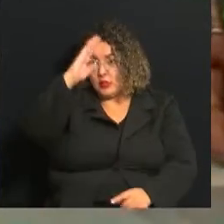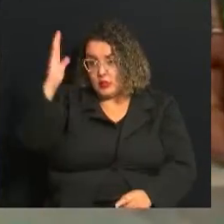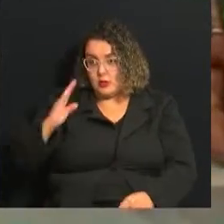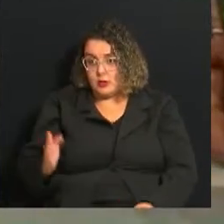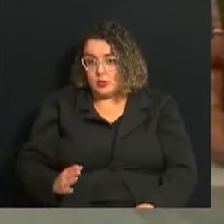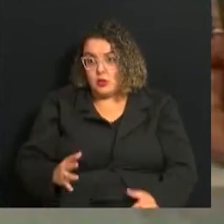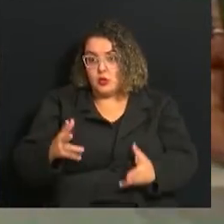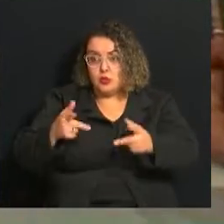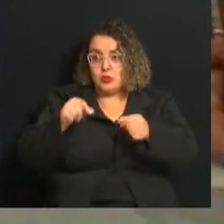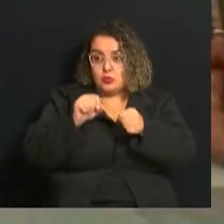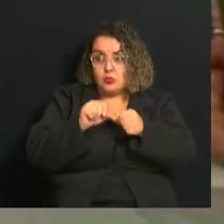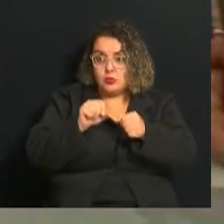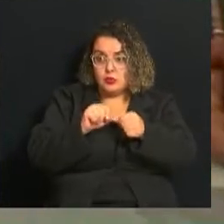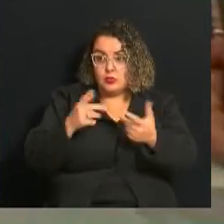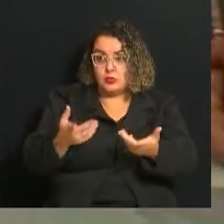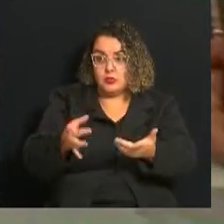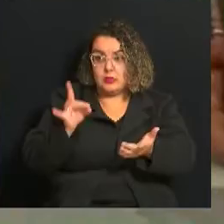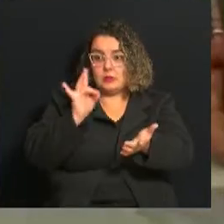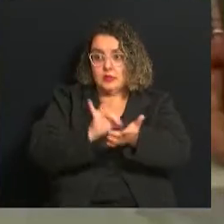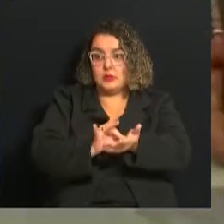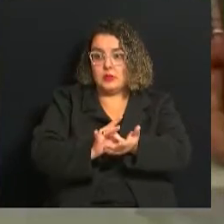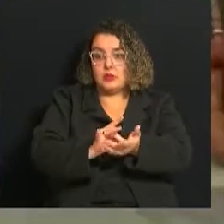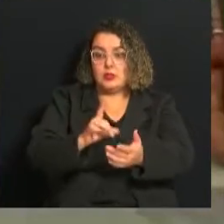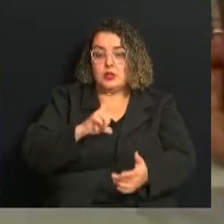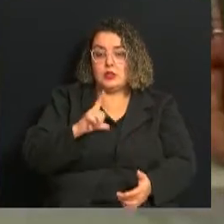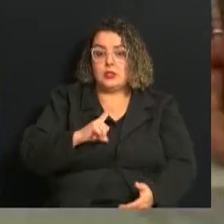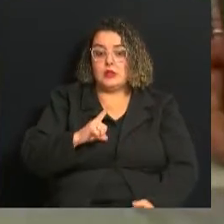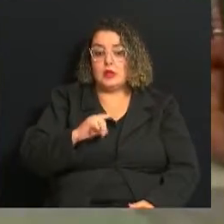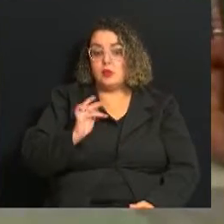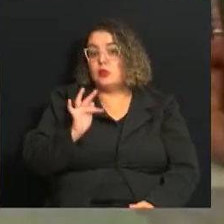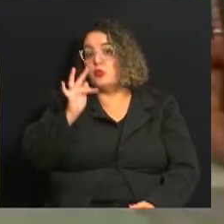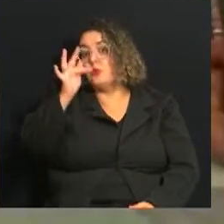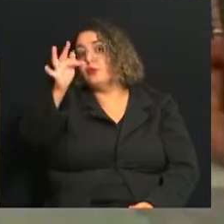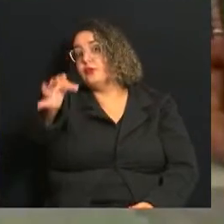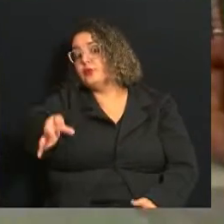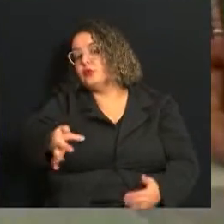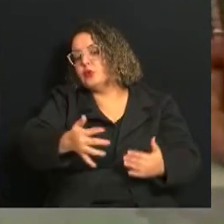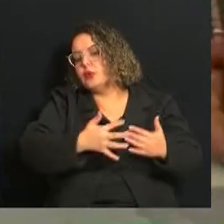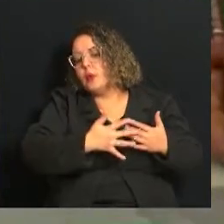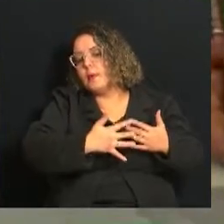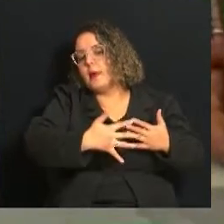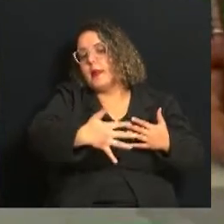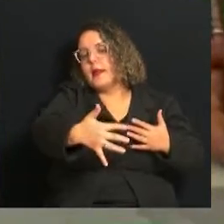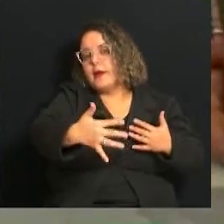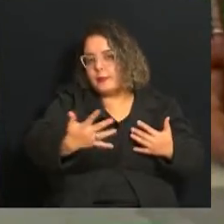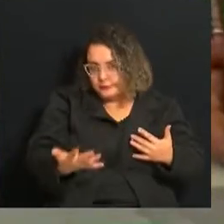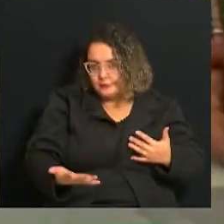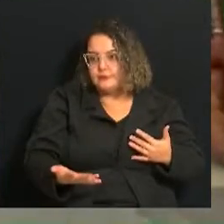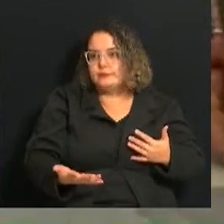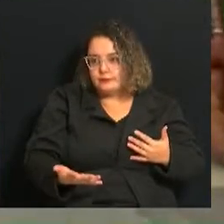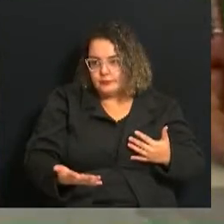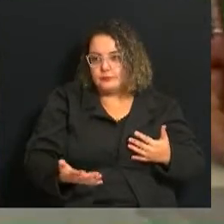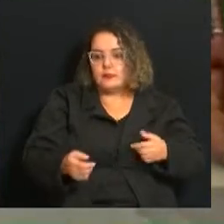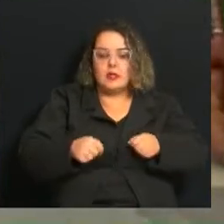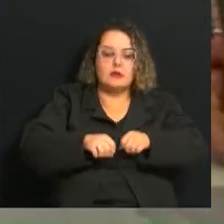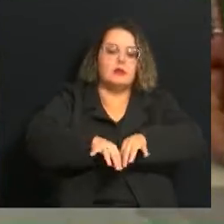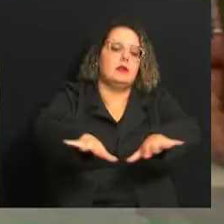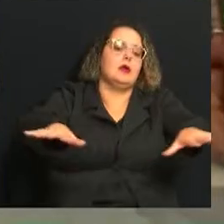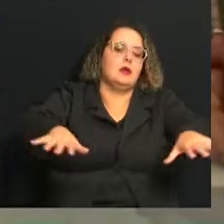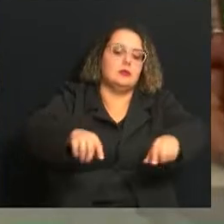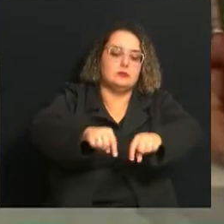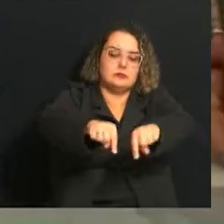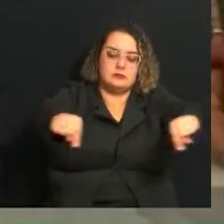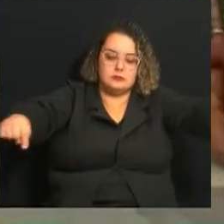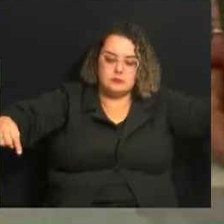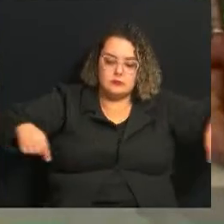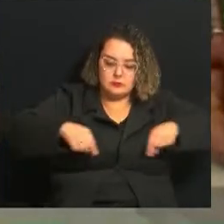nós fazemos aqui, na realidade, tem um reflexo que não para por aqui. Ele vai além, ele vai para o campo e do campo ele vem